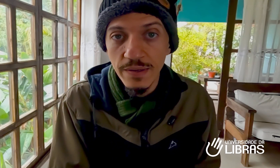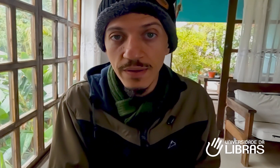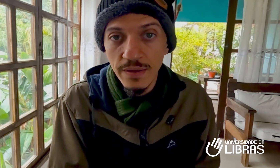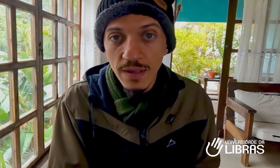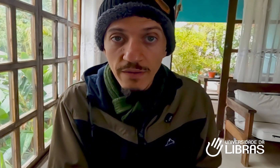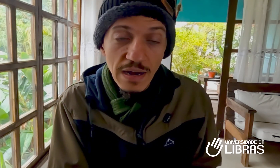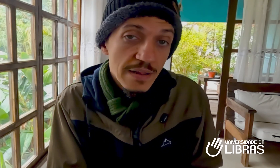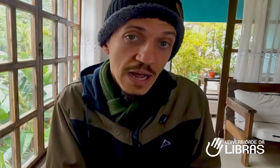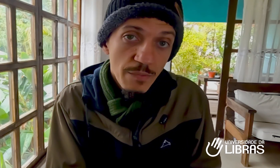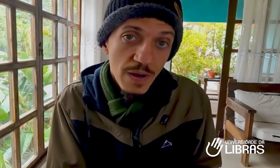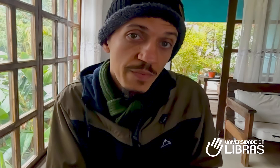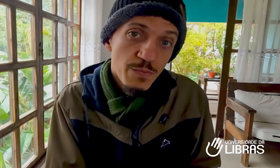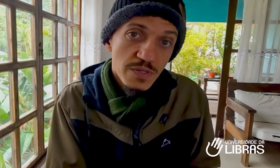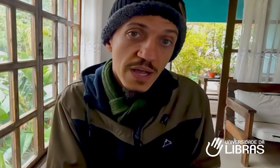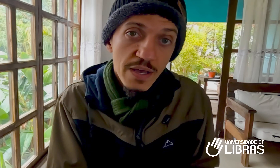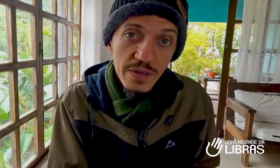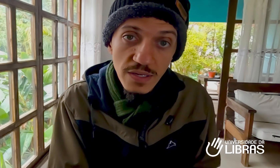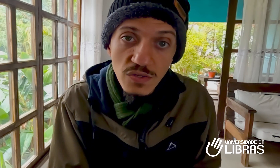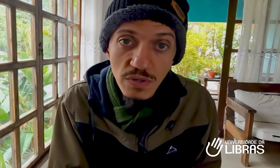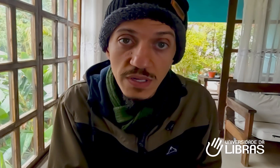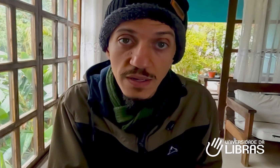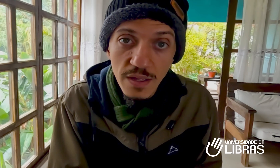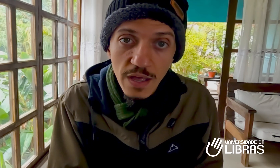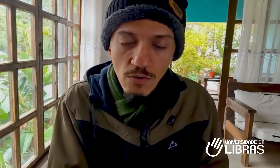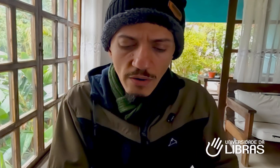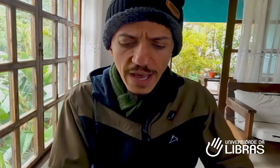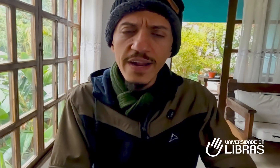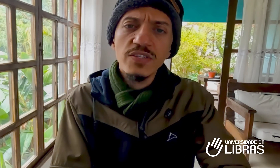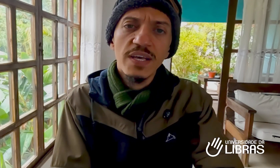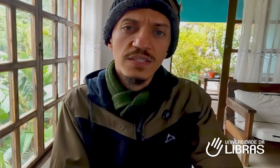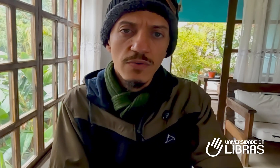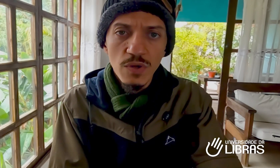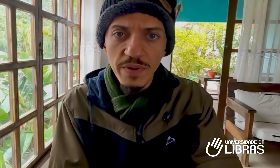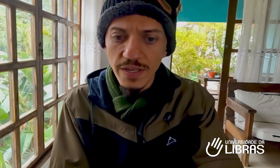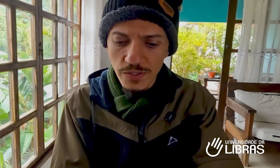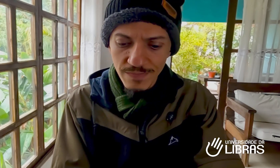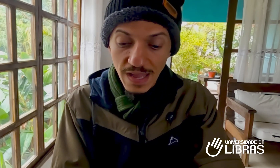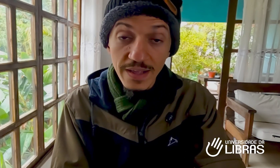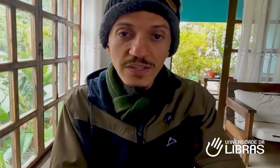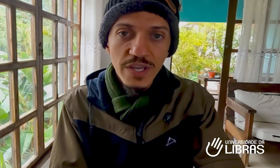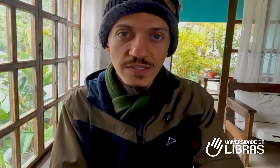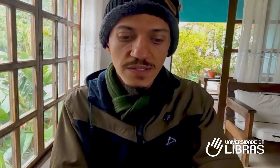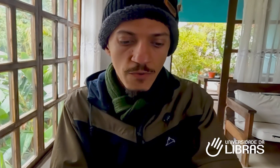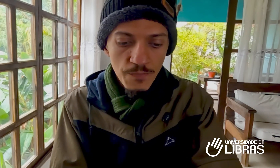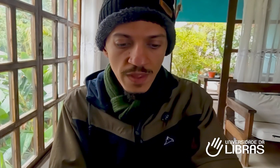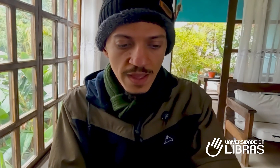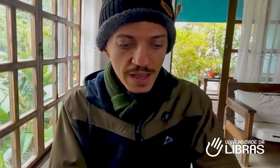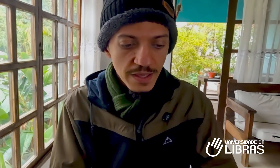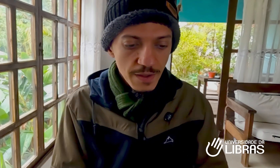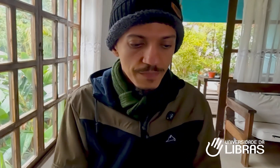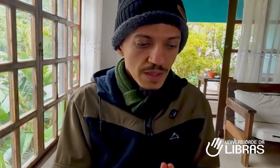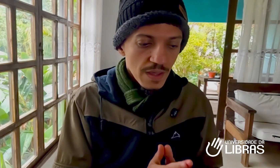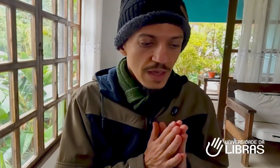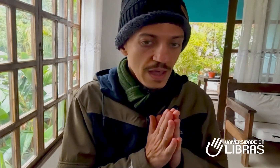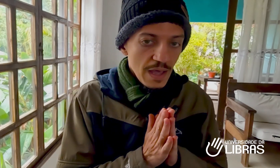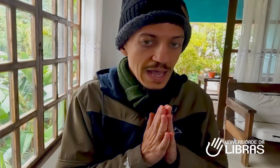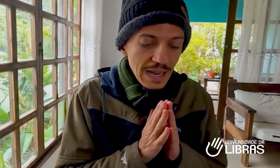Libras, validado pela minha esposa Raquel, que é surda. Qual que é a grande questão sobre isso? A grande questão é